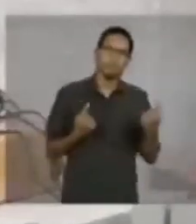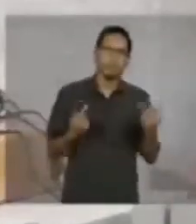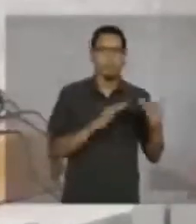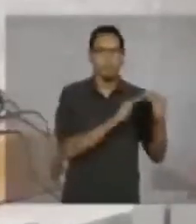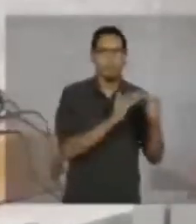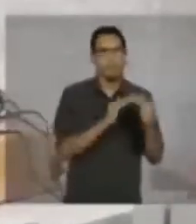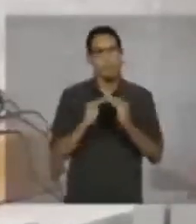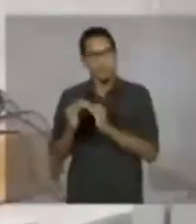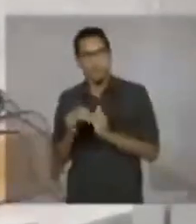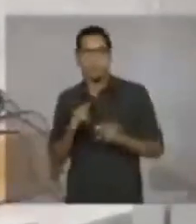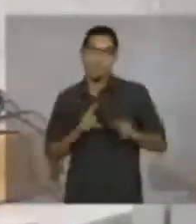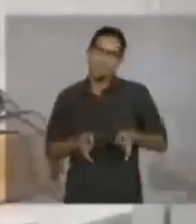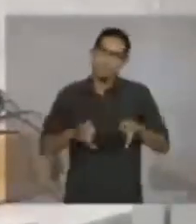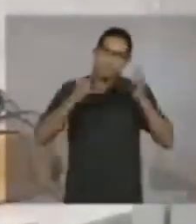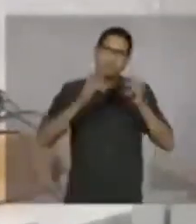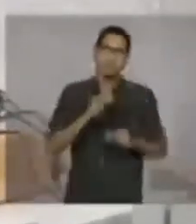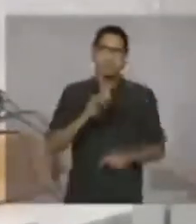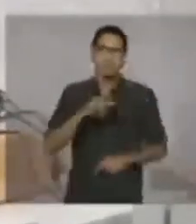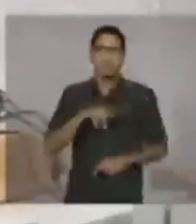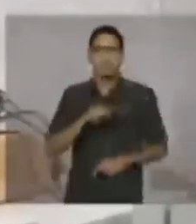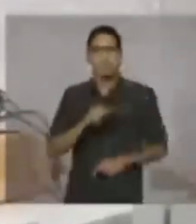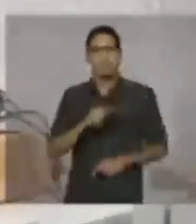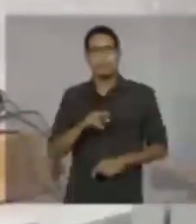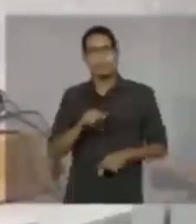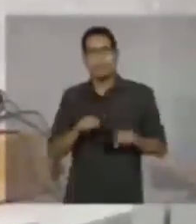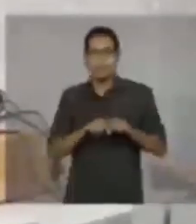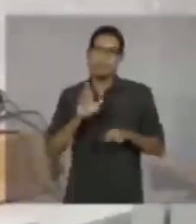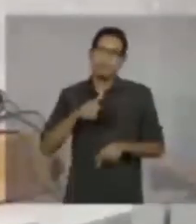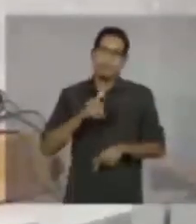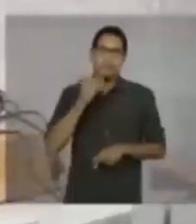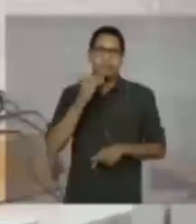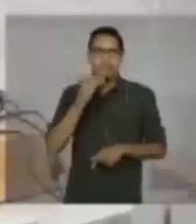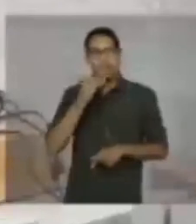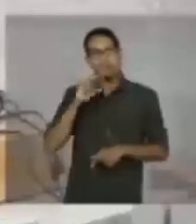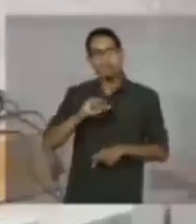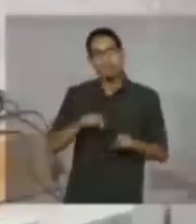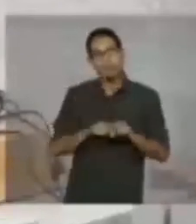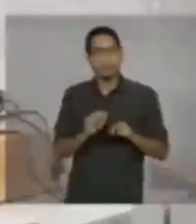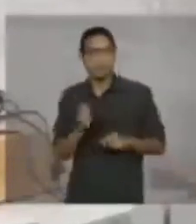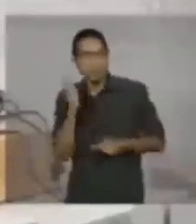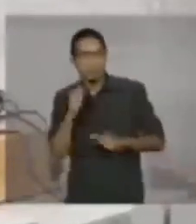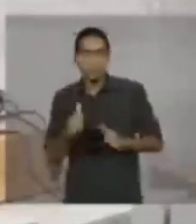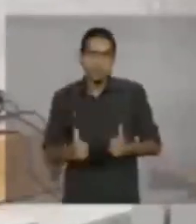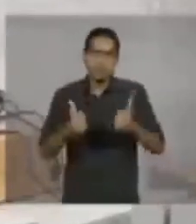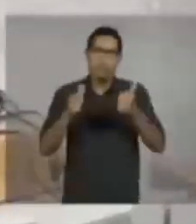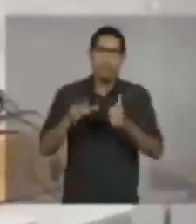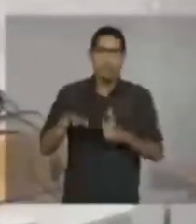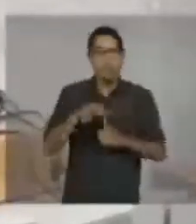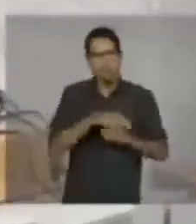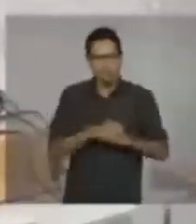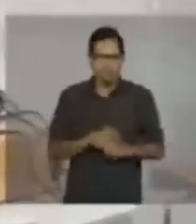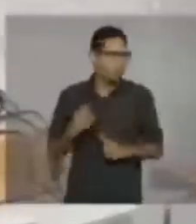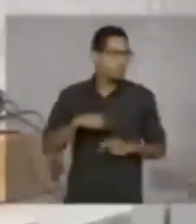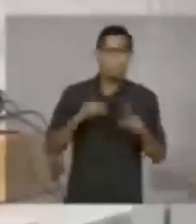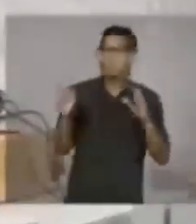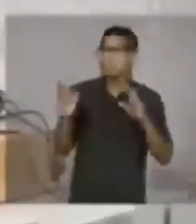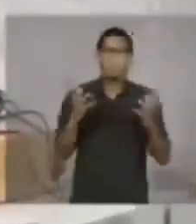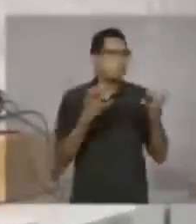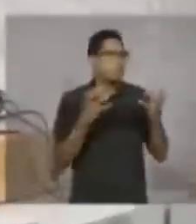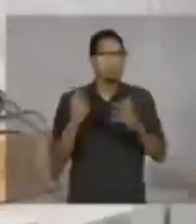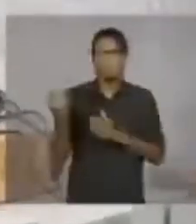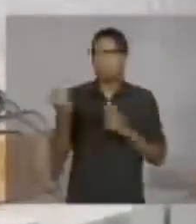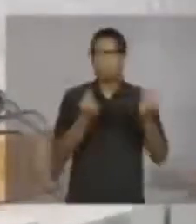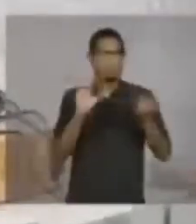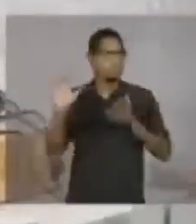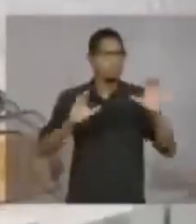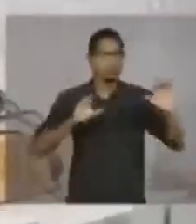de um Singapura muito deteriorado, além de outras melhorias na região. Então, a gente aqui desesperado, querendo mais dinheiro para isso, mais dinheiro para aquilo, mais